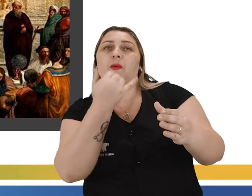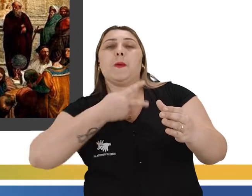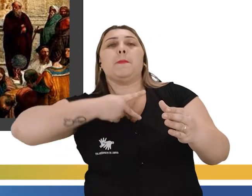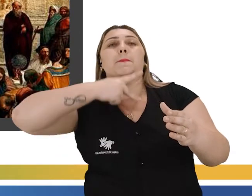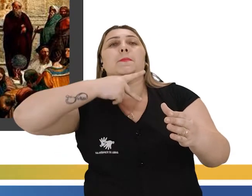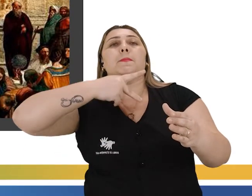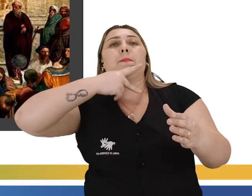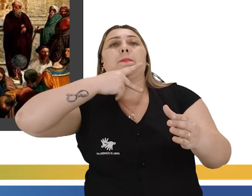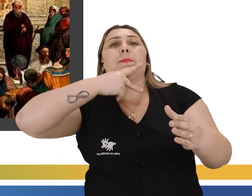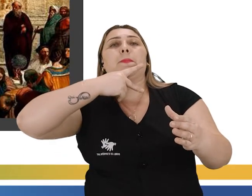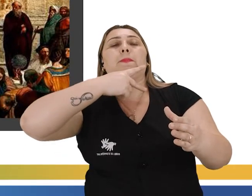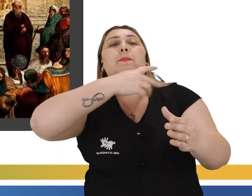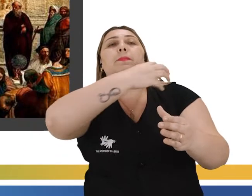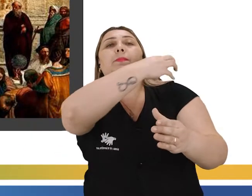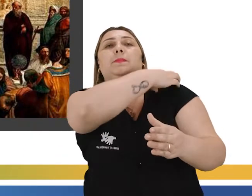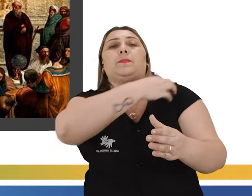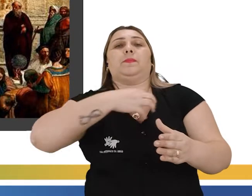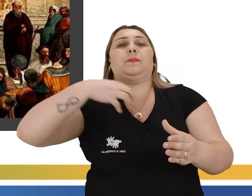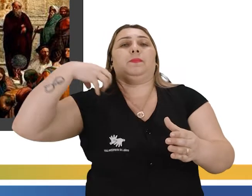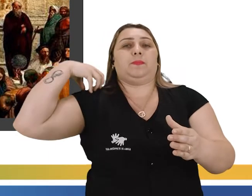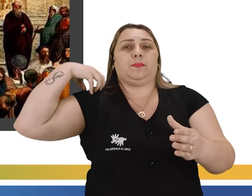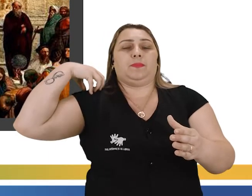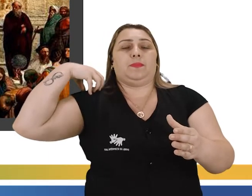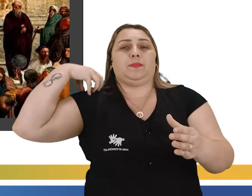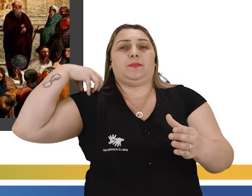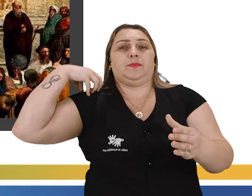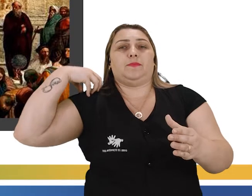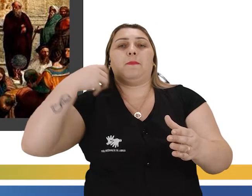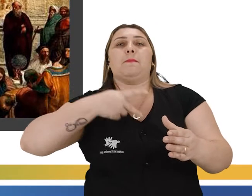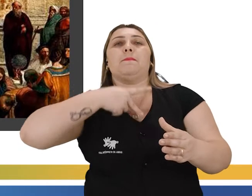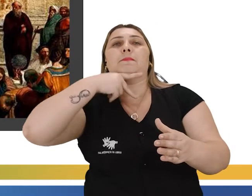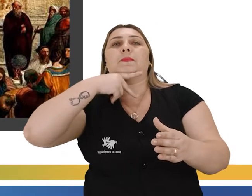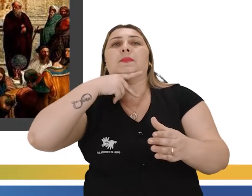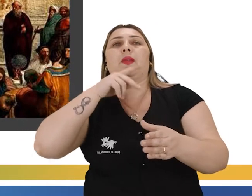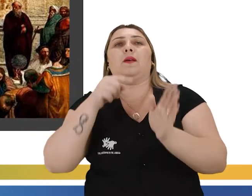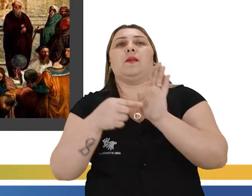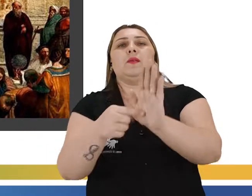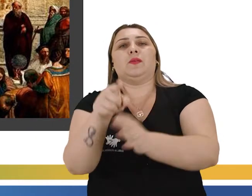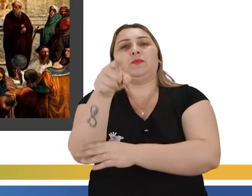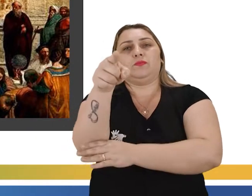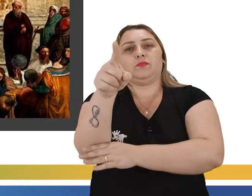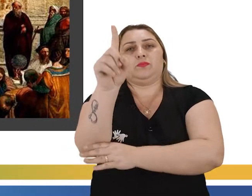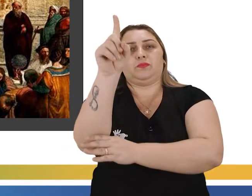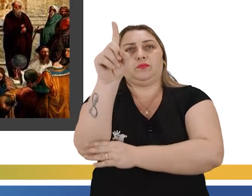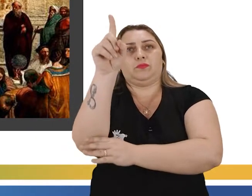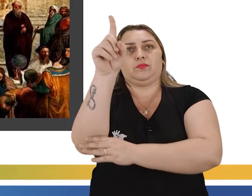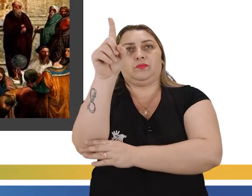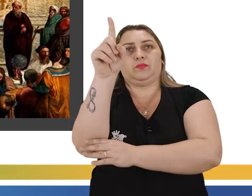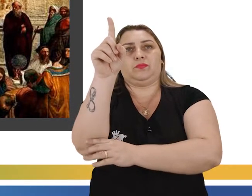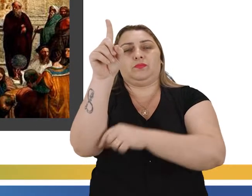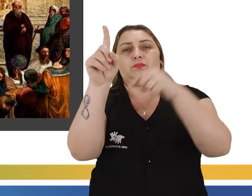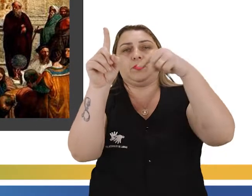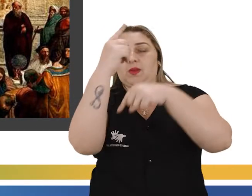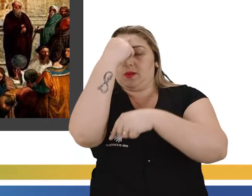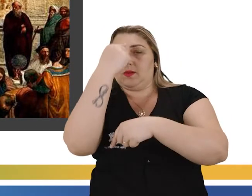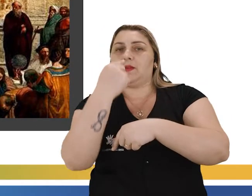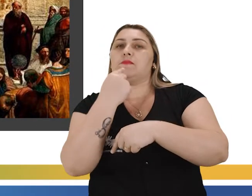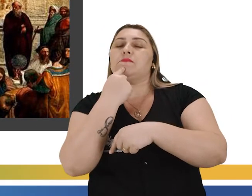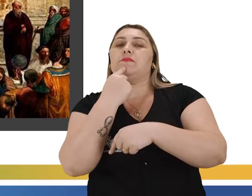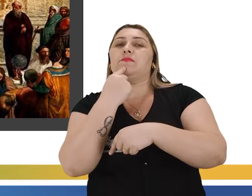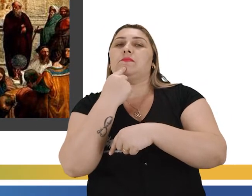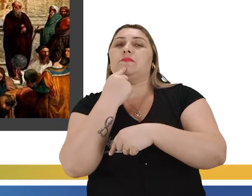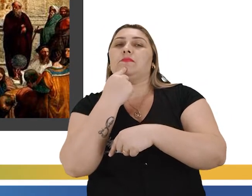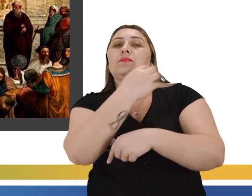Platão e Aristóteles. Né? Platão é esse que está apontando aí com o dedo para cima, né?